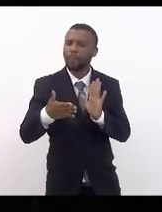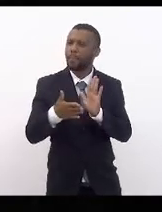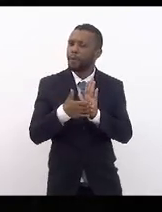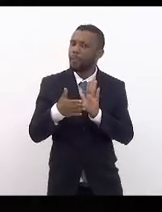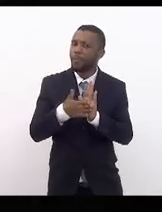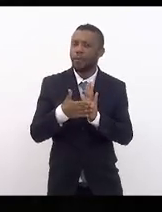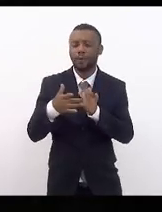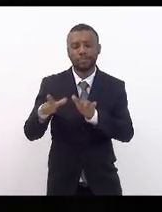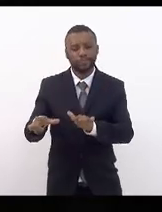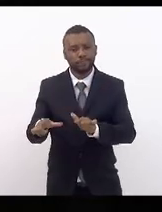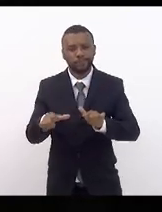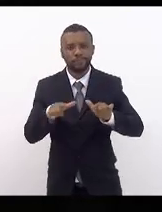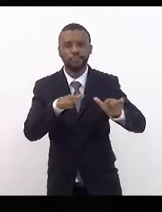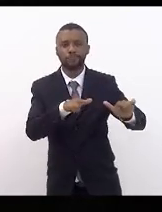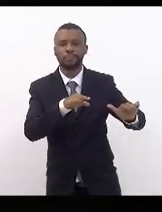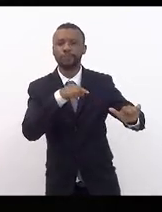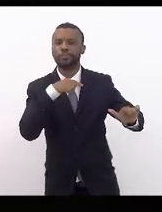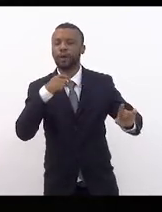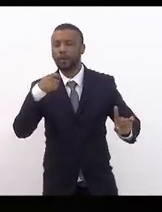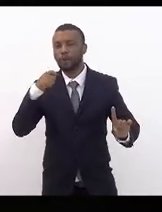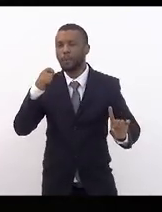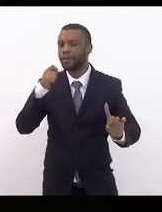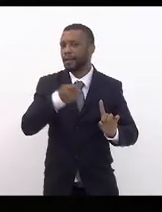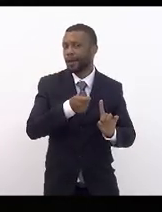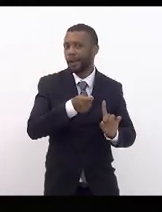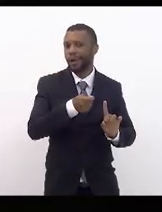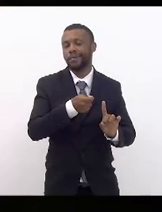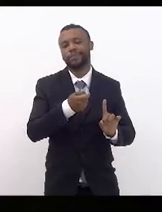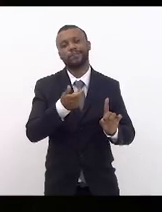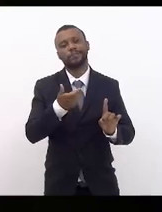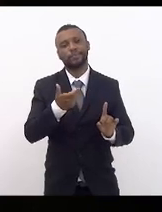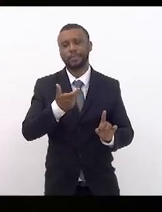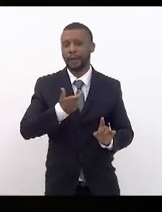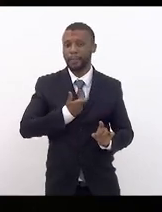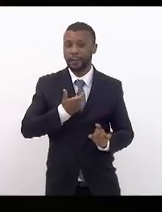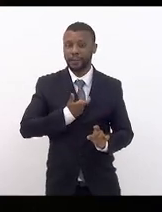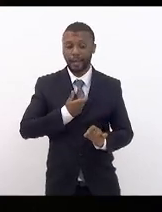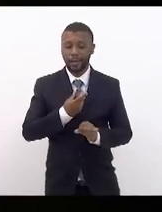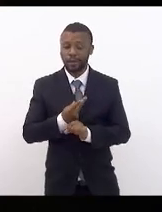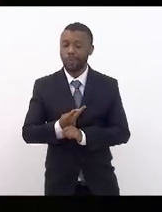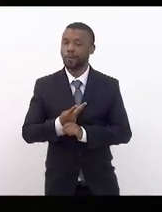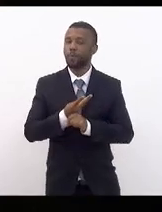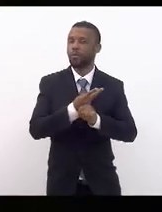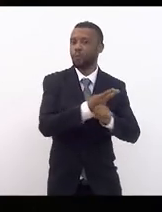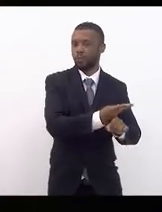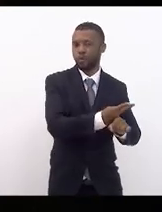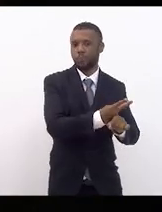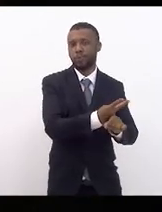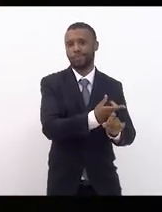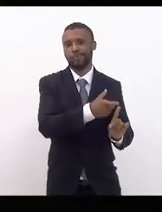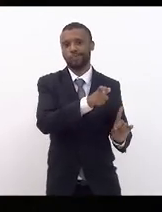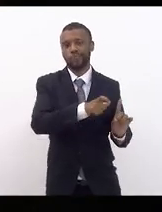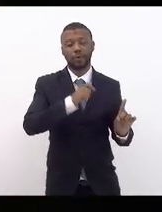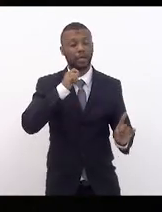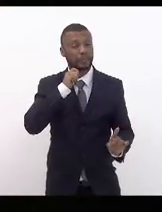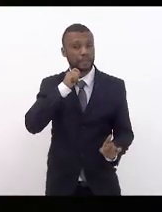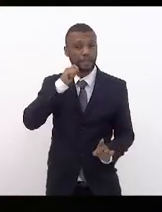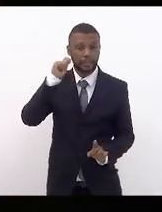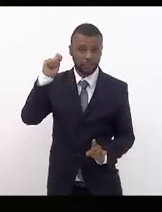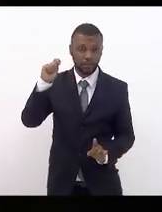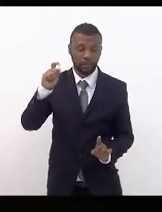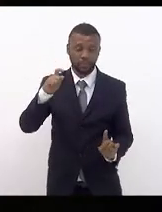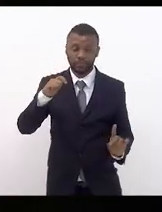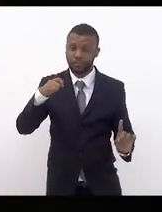a concessão dessa homenagem, da comenda, da medalha a Tiradentes, a